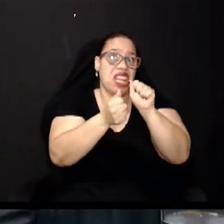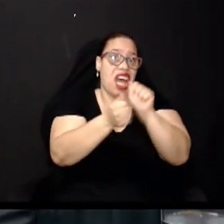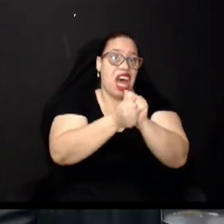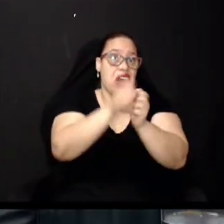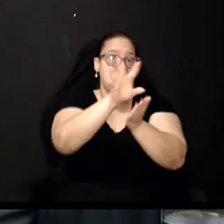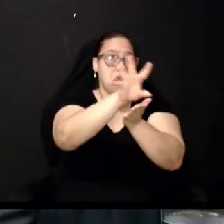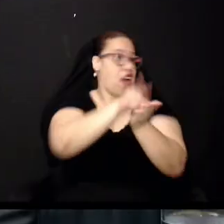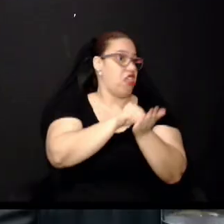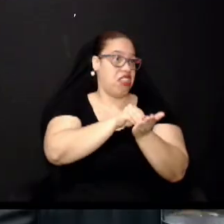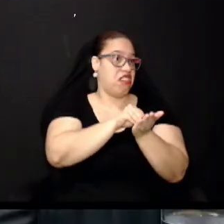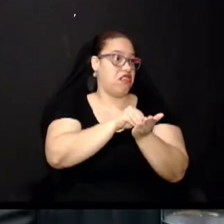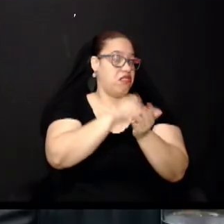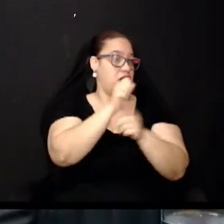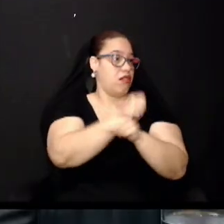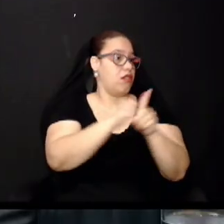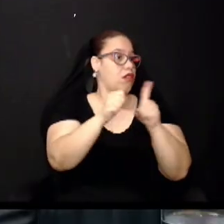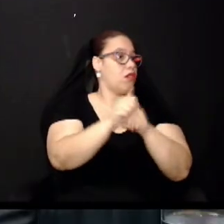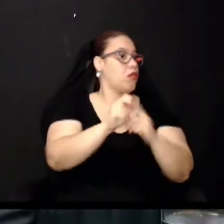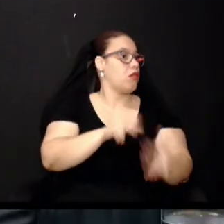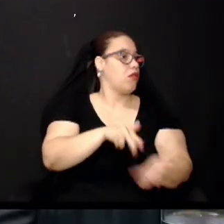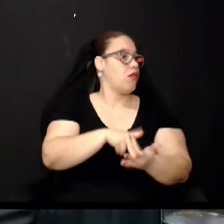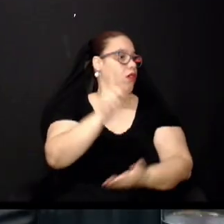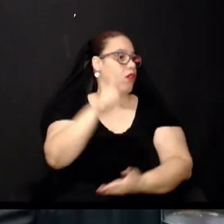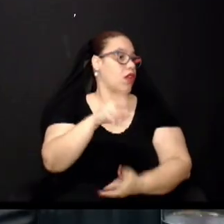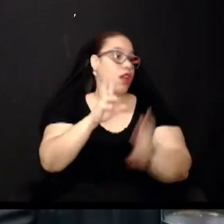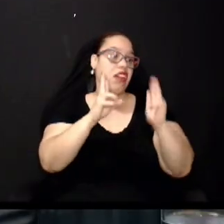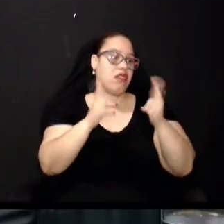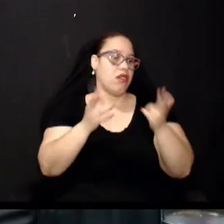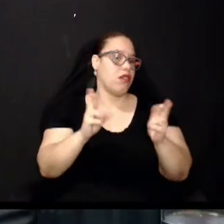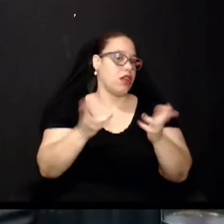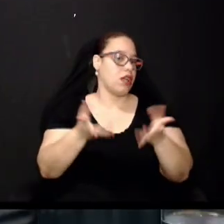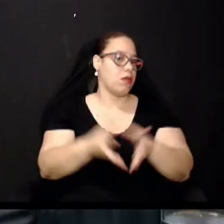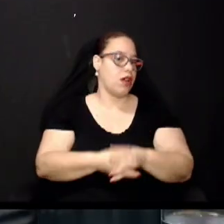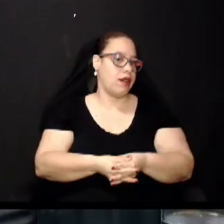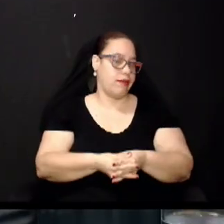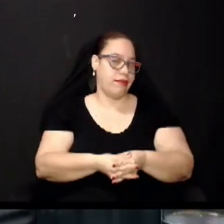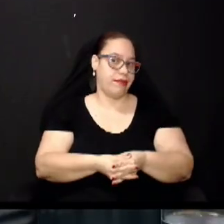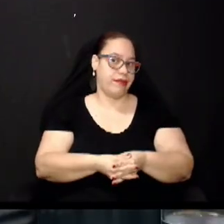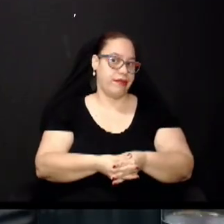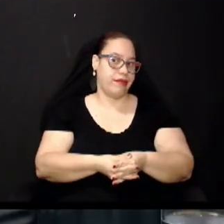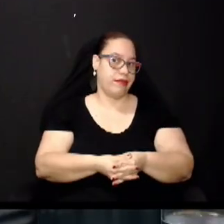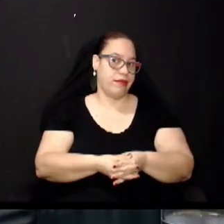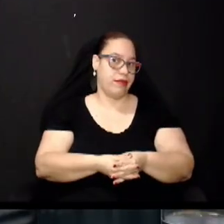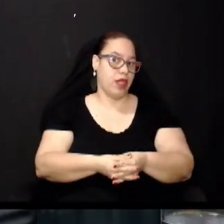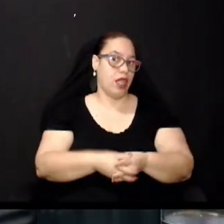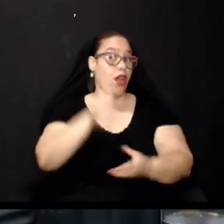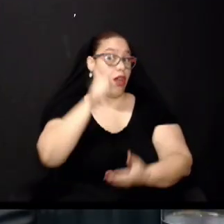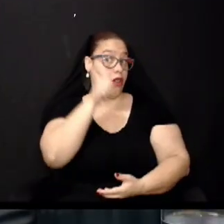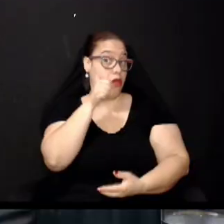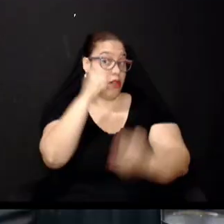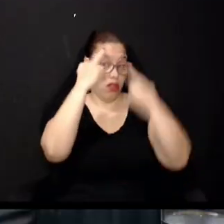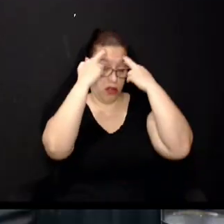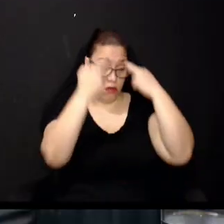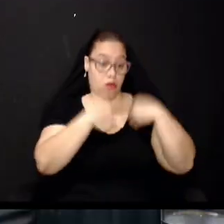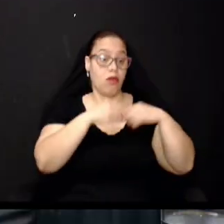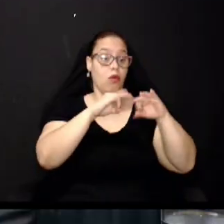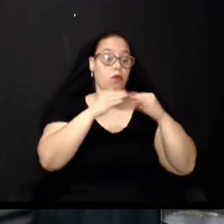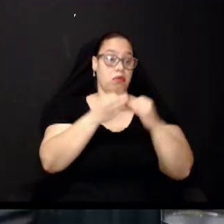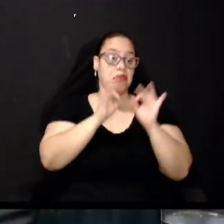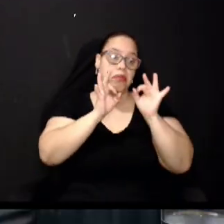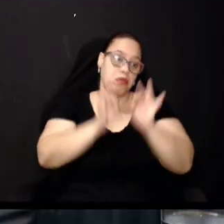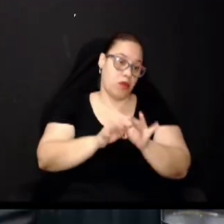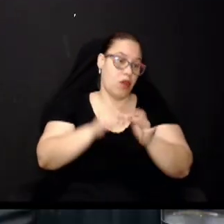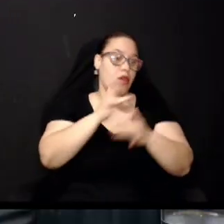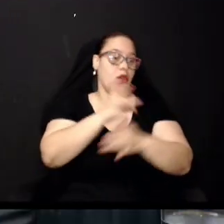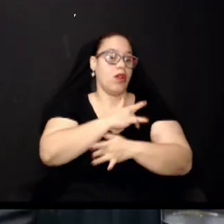a sociedade nos coloca que é o esperado para as mulheres, né? Então, a mulher ela é responsável por manter a família funcional e saudável,